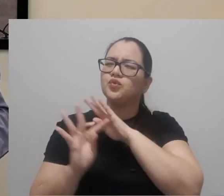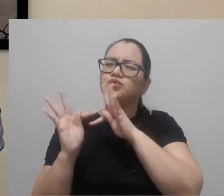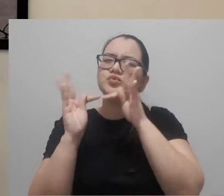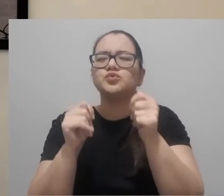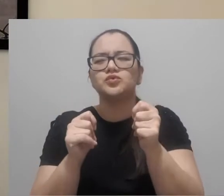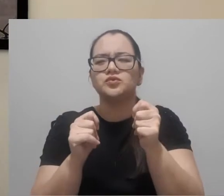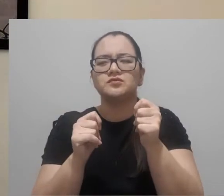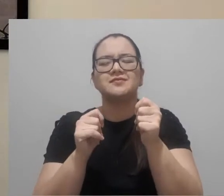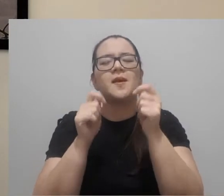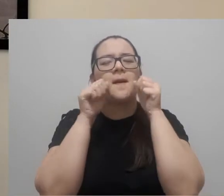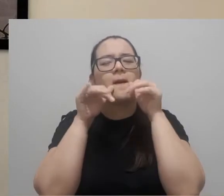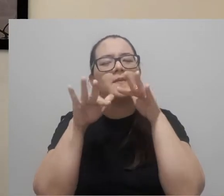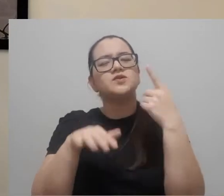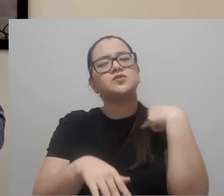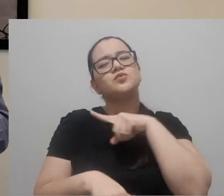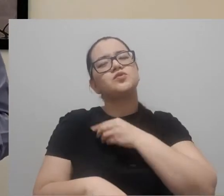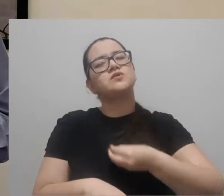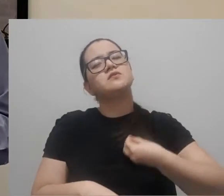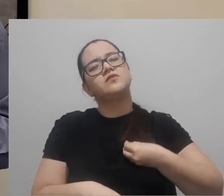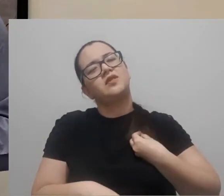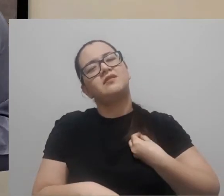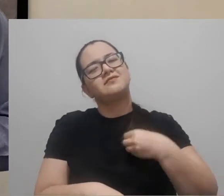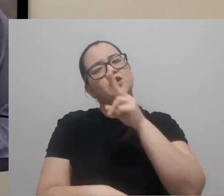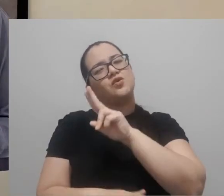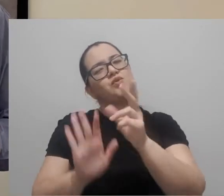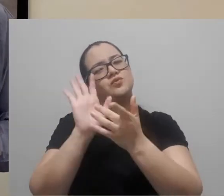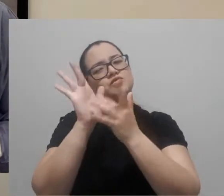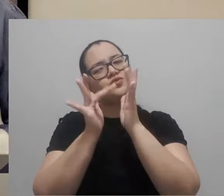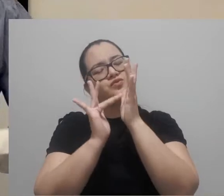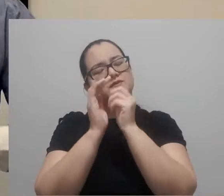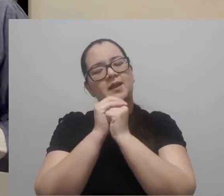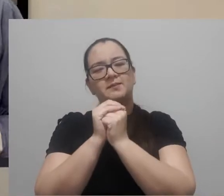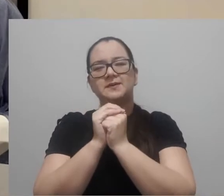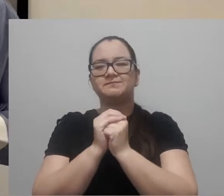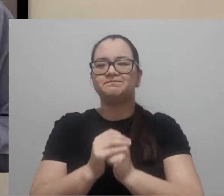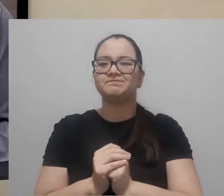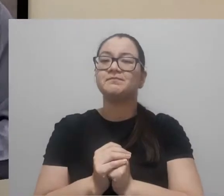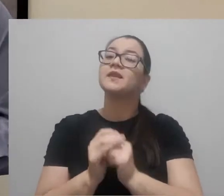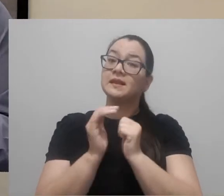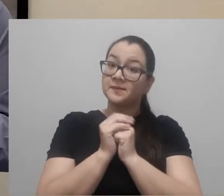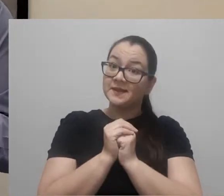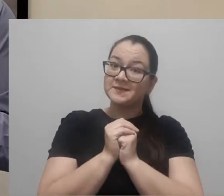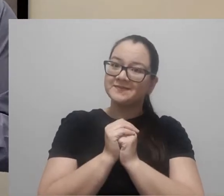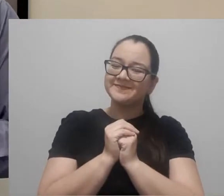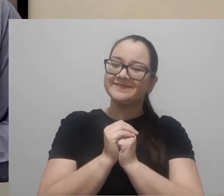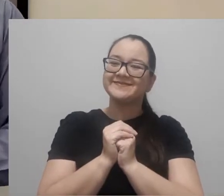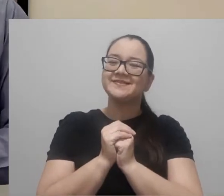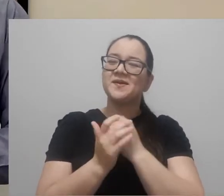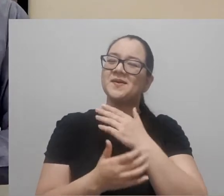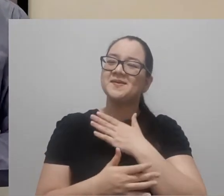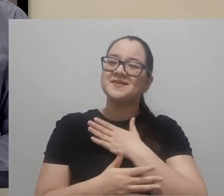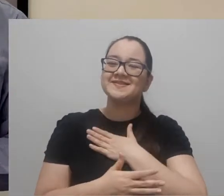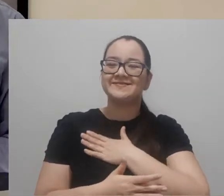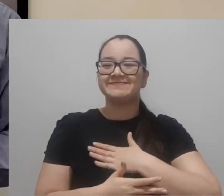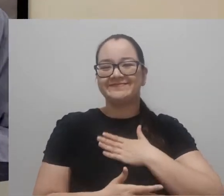nesta oportunidade, no nome de Jesus. Amém. Amém, meus queridos, amém, meu